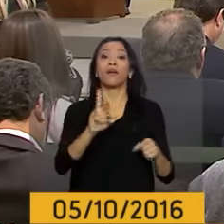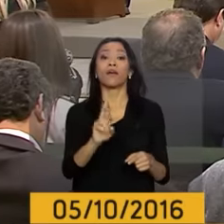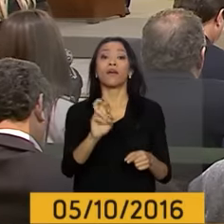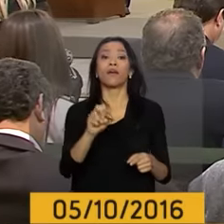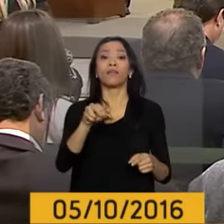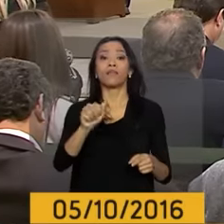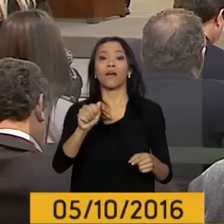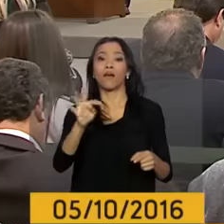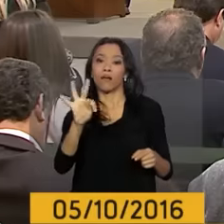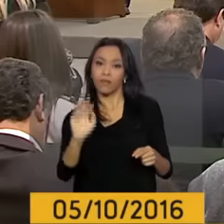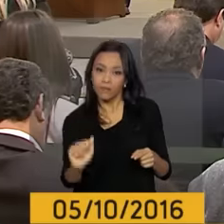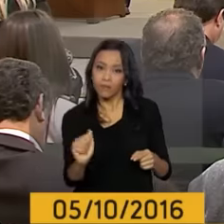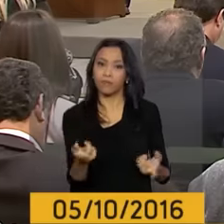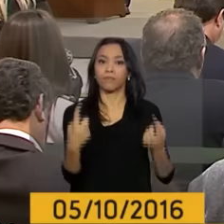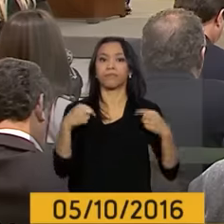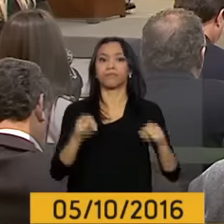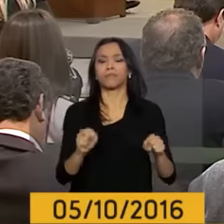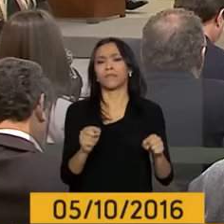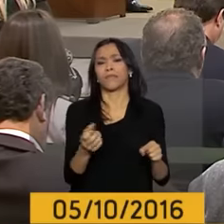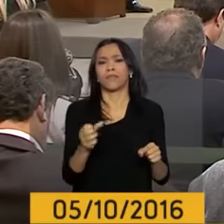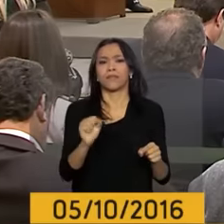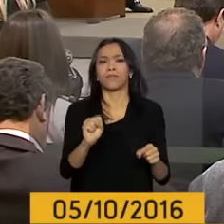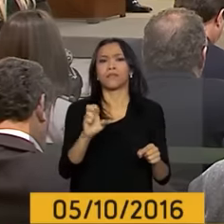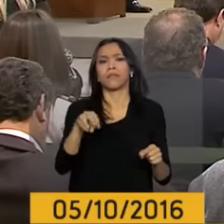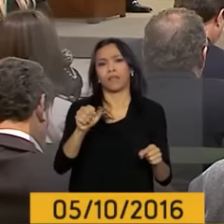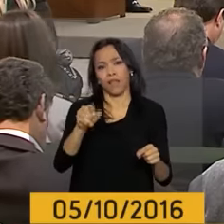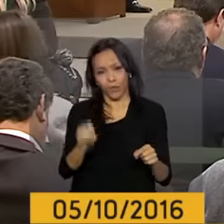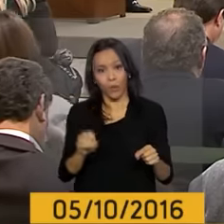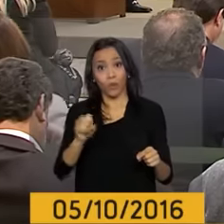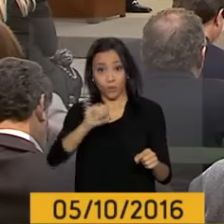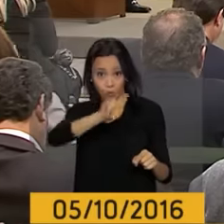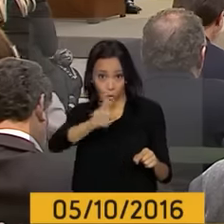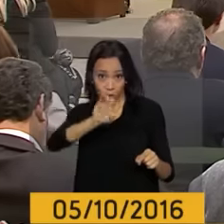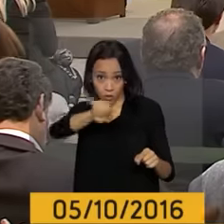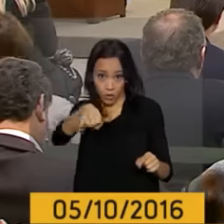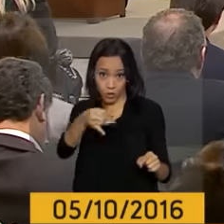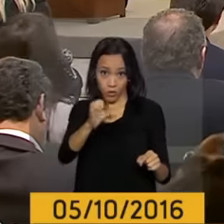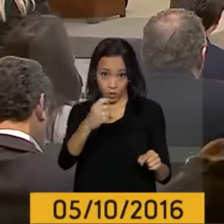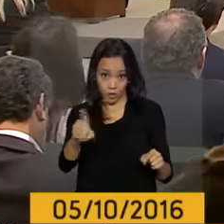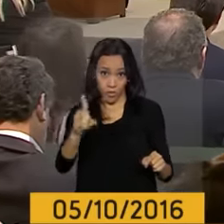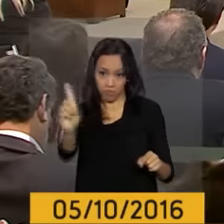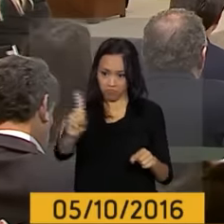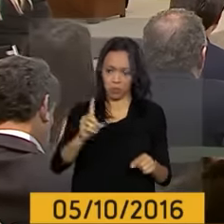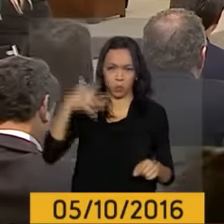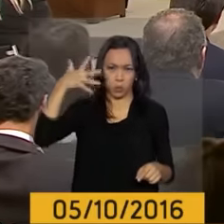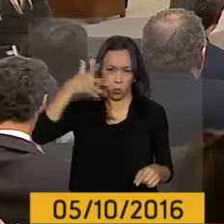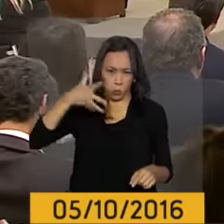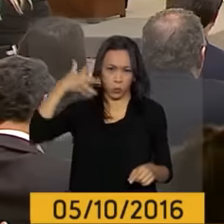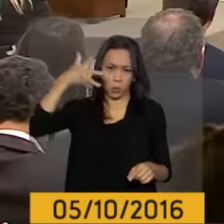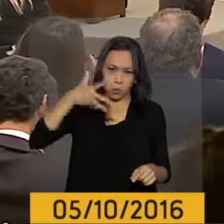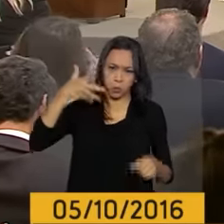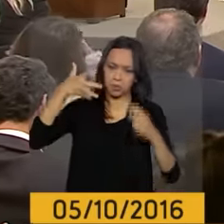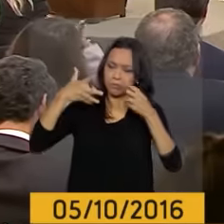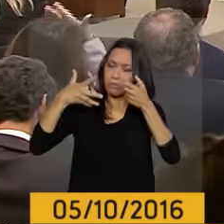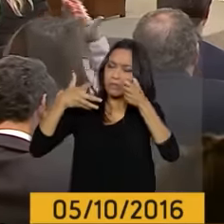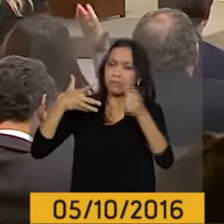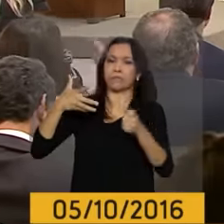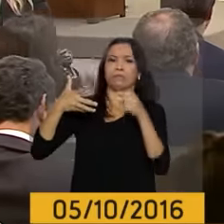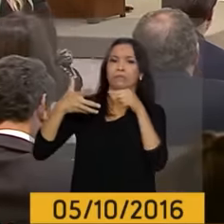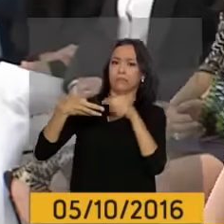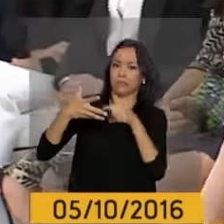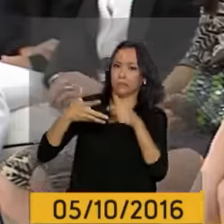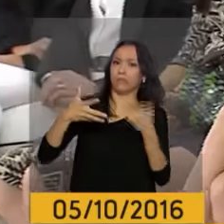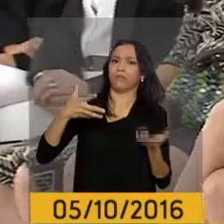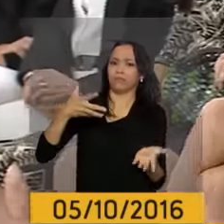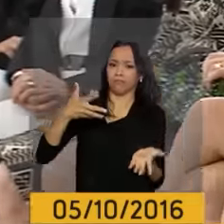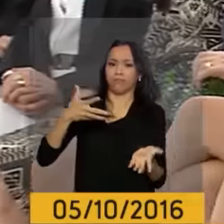Renata Calheiros, o senador Zé Medeiros. Zé Medeiros fez um belíssimo discurso. Aliás, é interessante, os discursos Zé